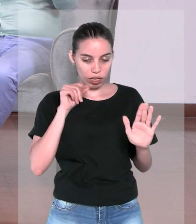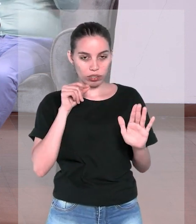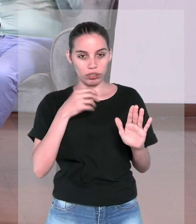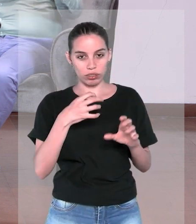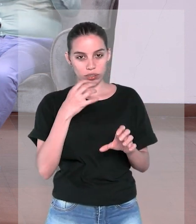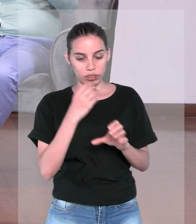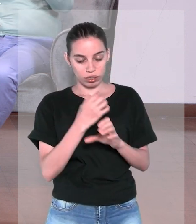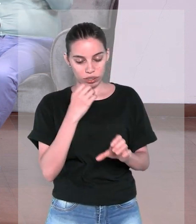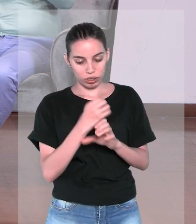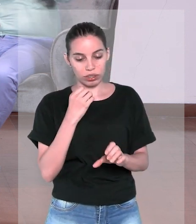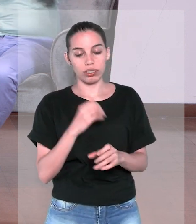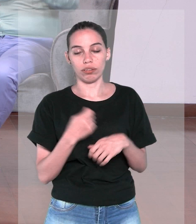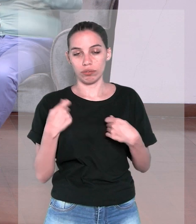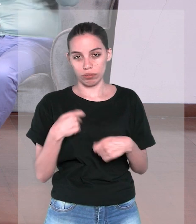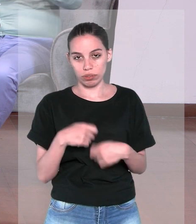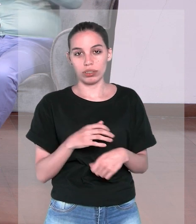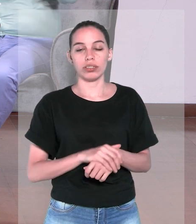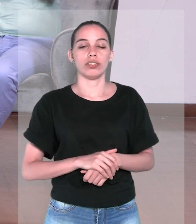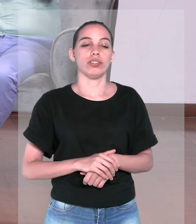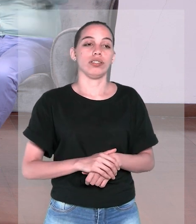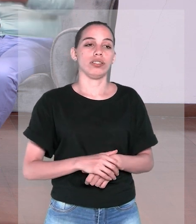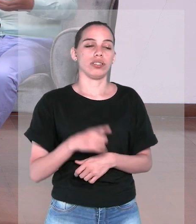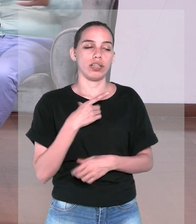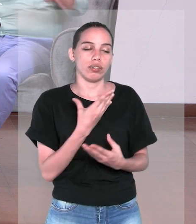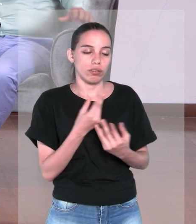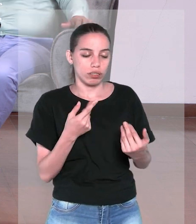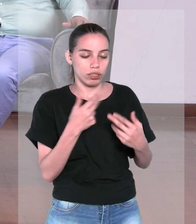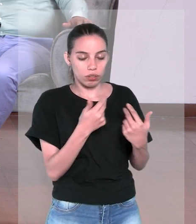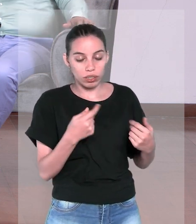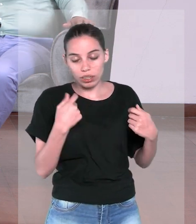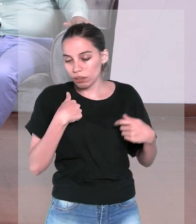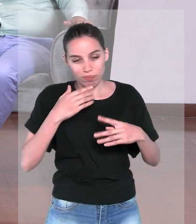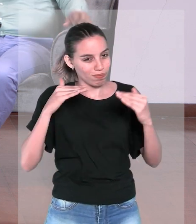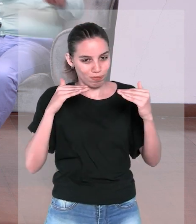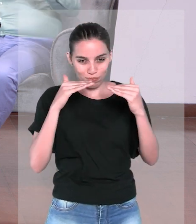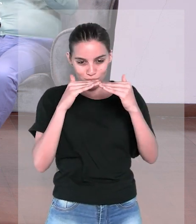O fenômeno se dá, mas a maneira como o agente do fenômeno lida